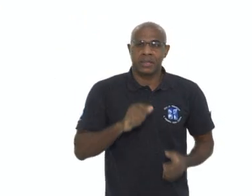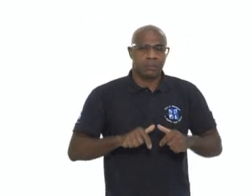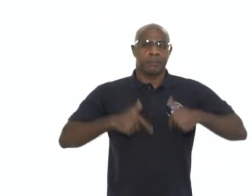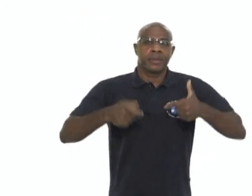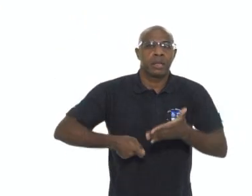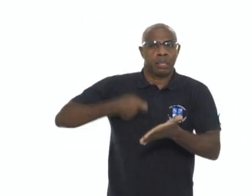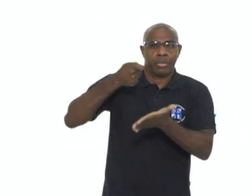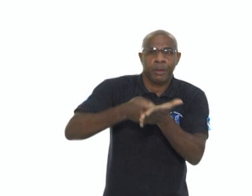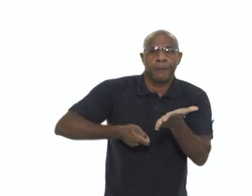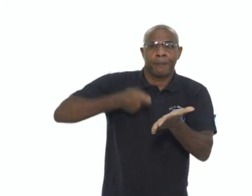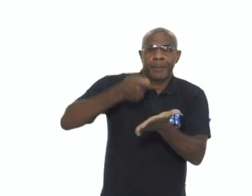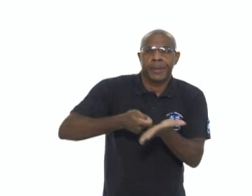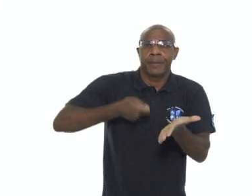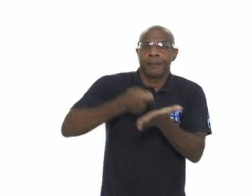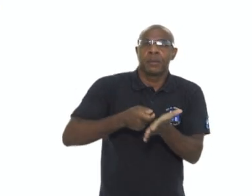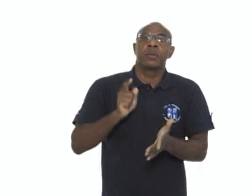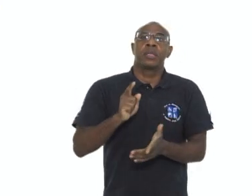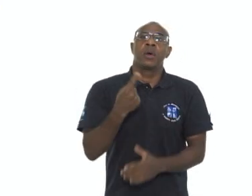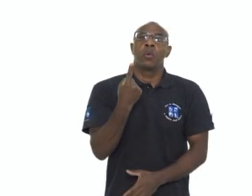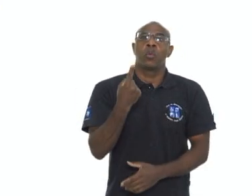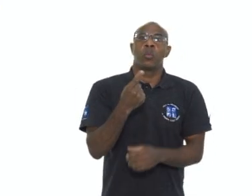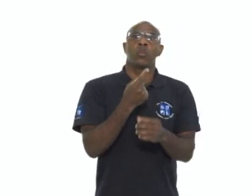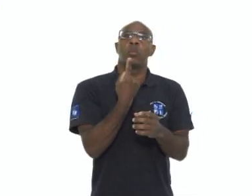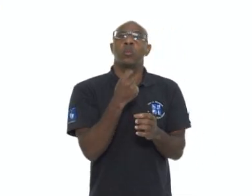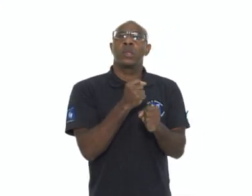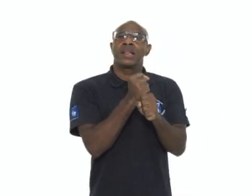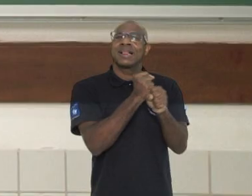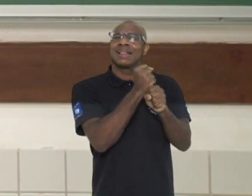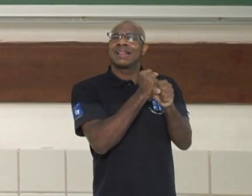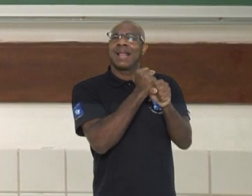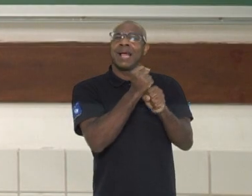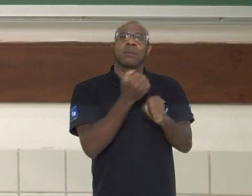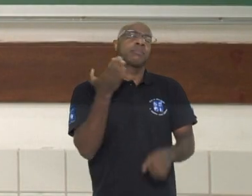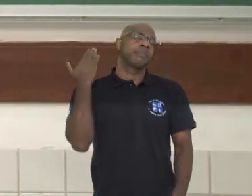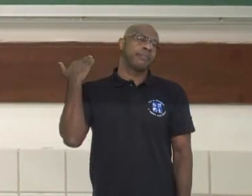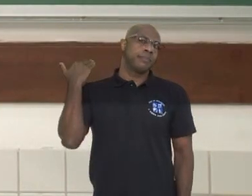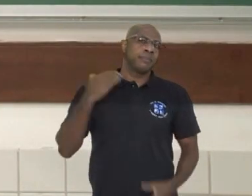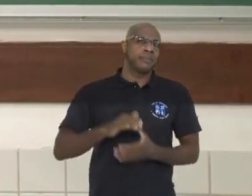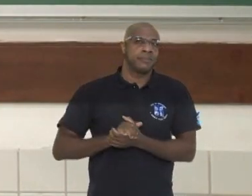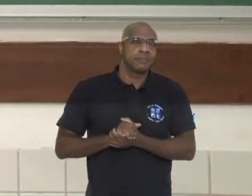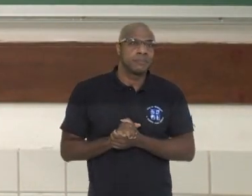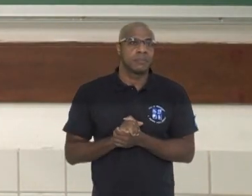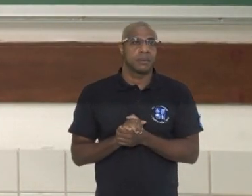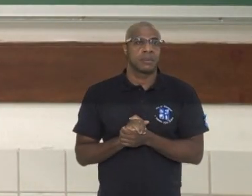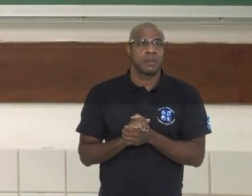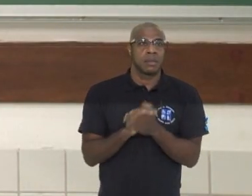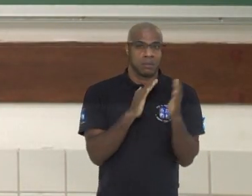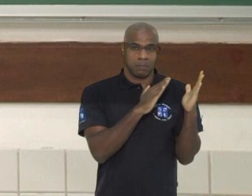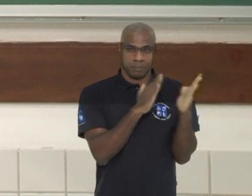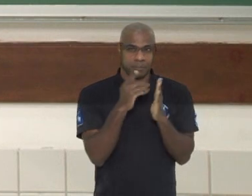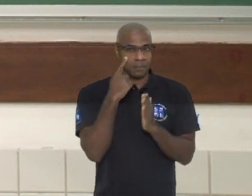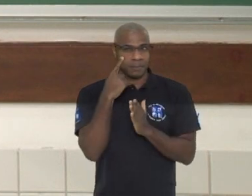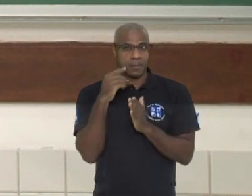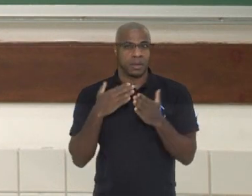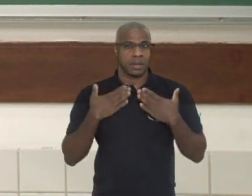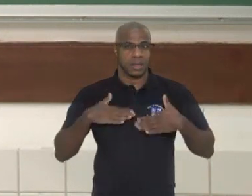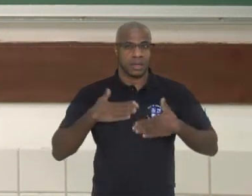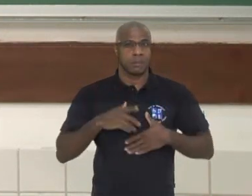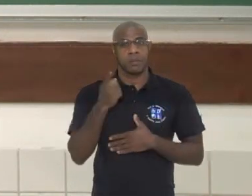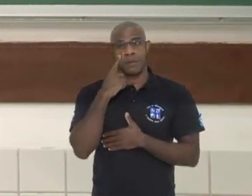brasileira um século antes. Isso aqui é necessário a gente trabalhar com calma.